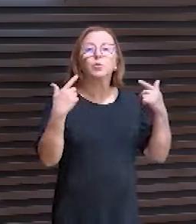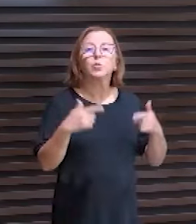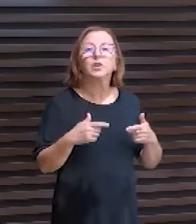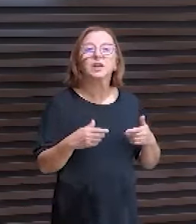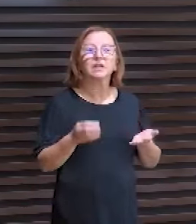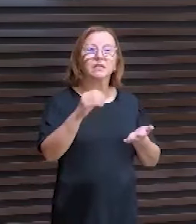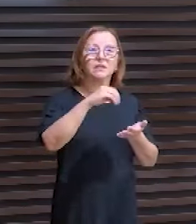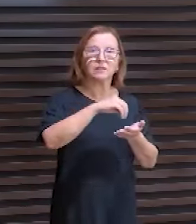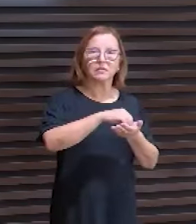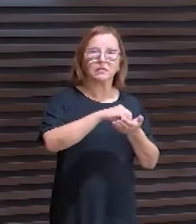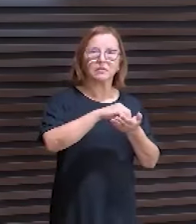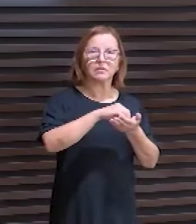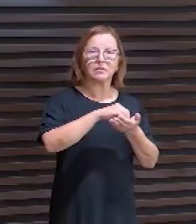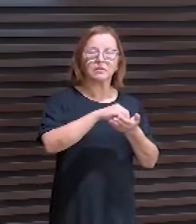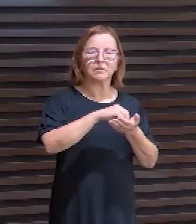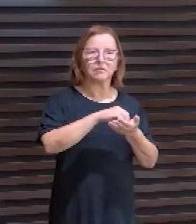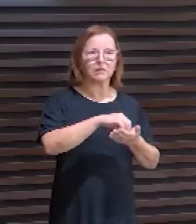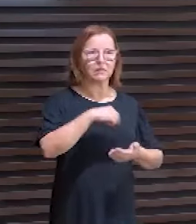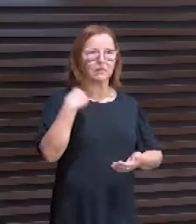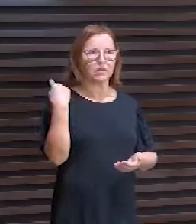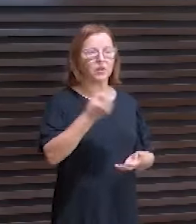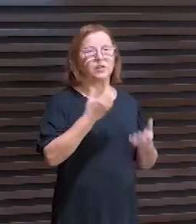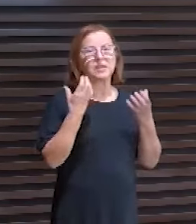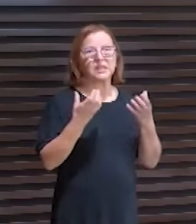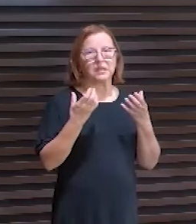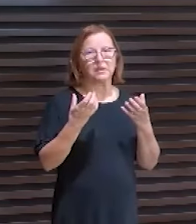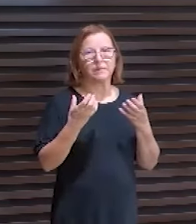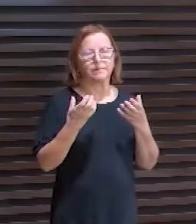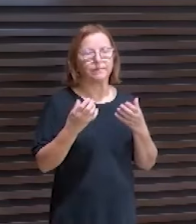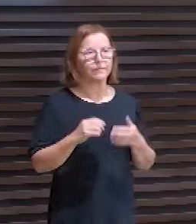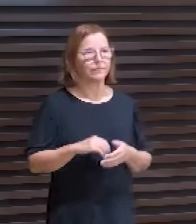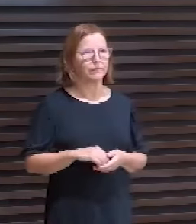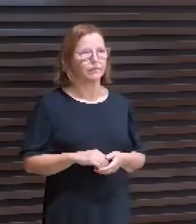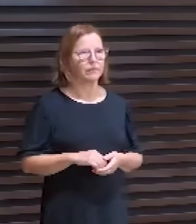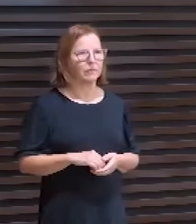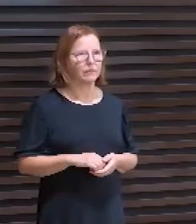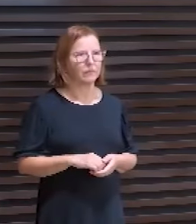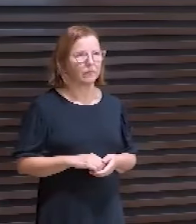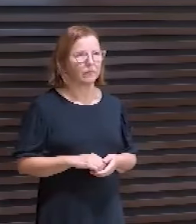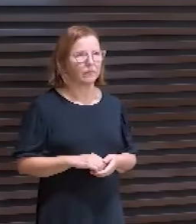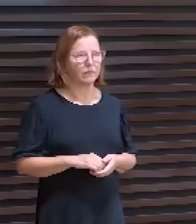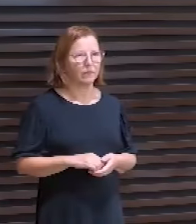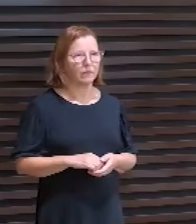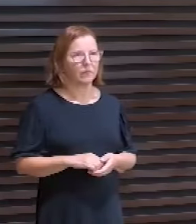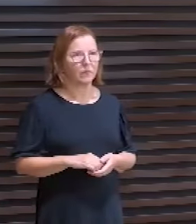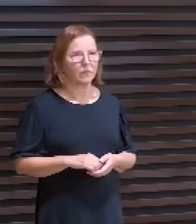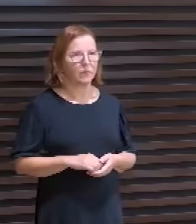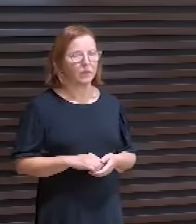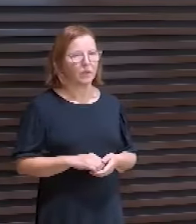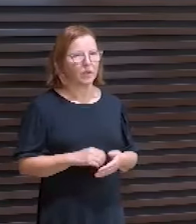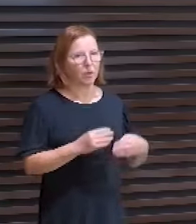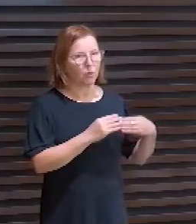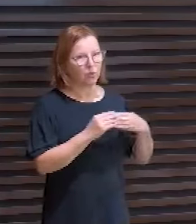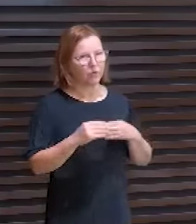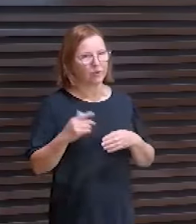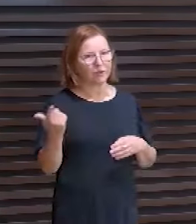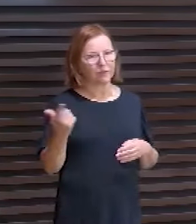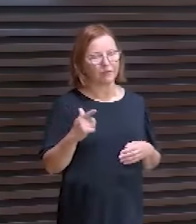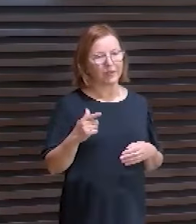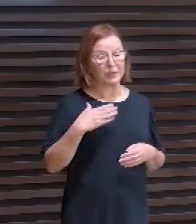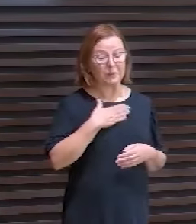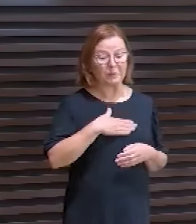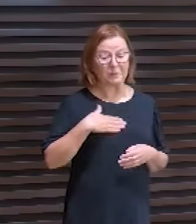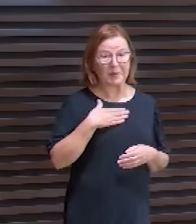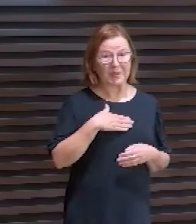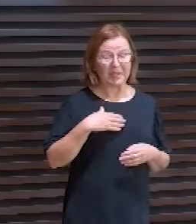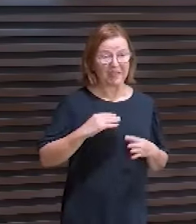depositando o nosso querer vem o governo vem da do Prazer da carne